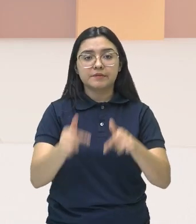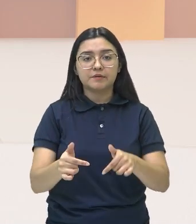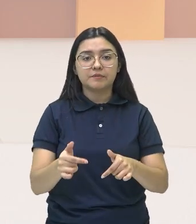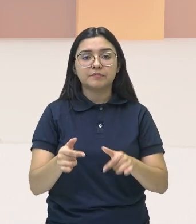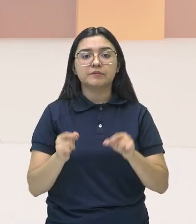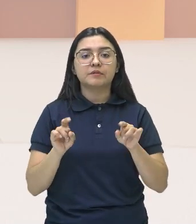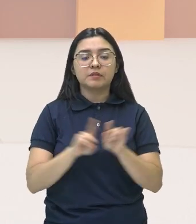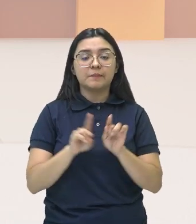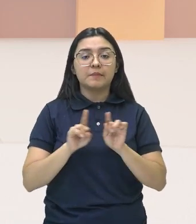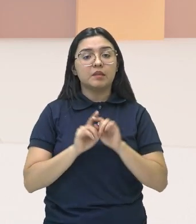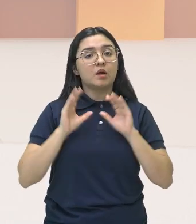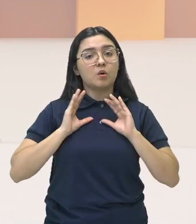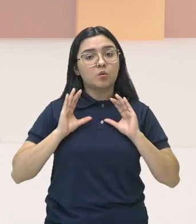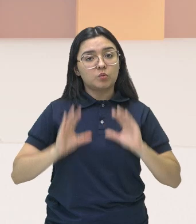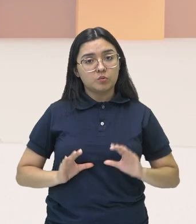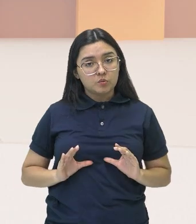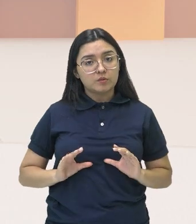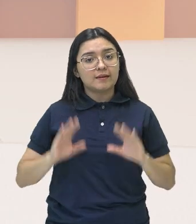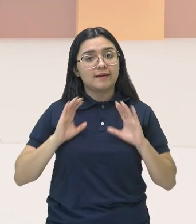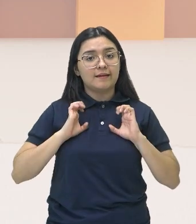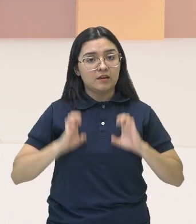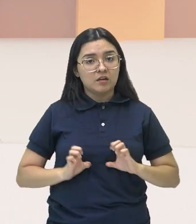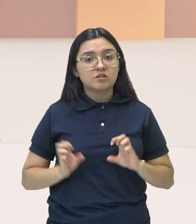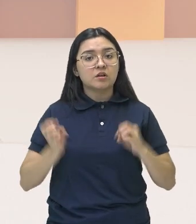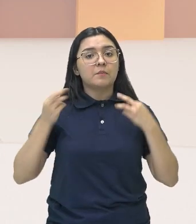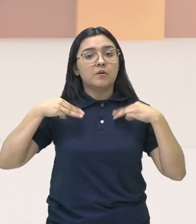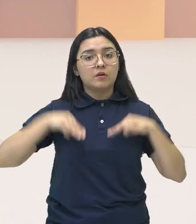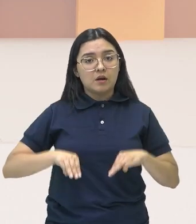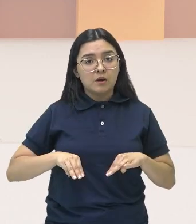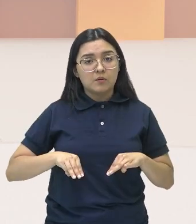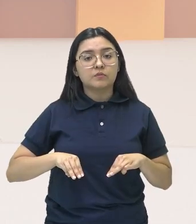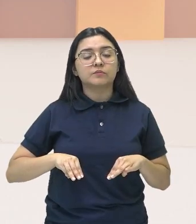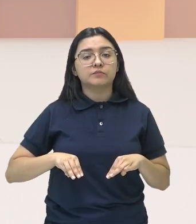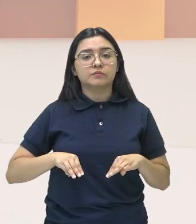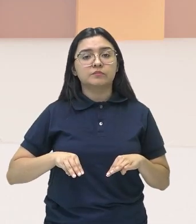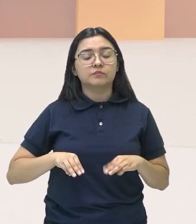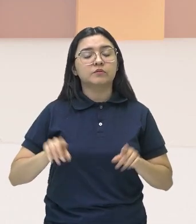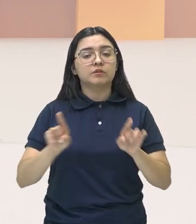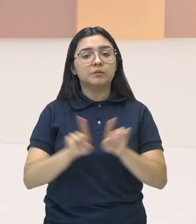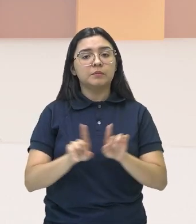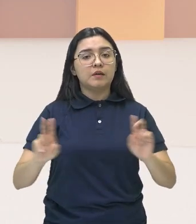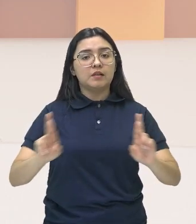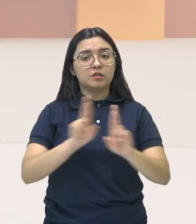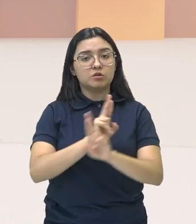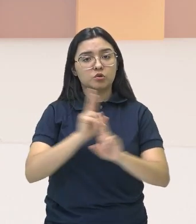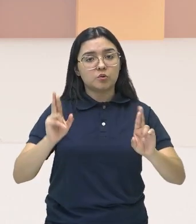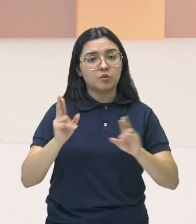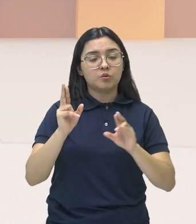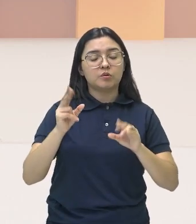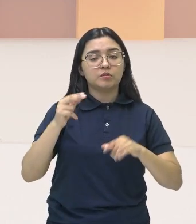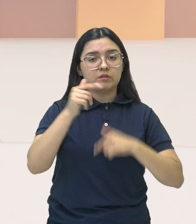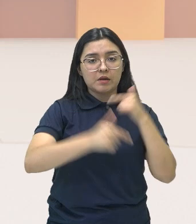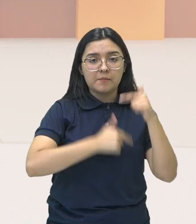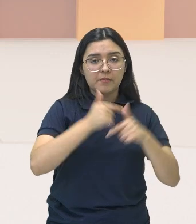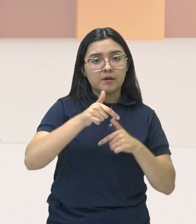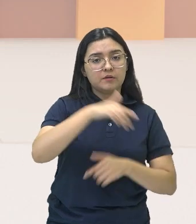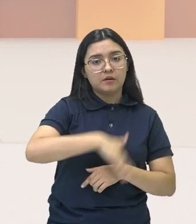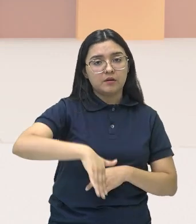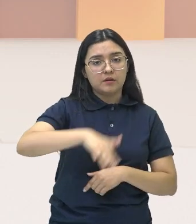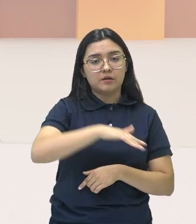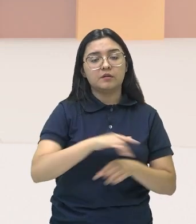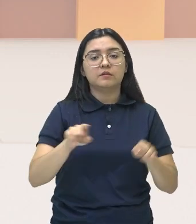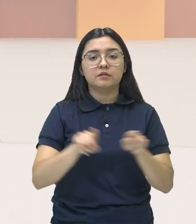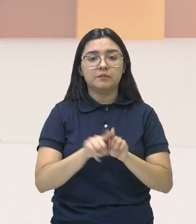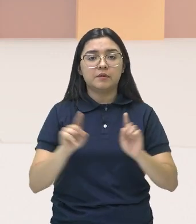na conduta, na ética, na moral, né, nas relações de trabalho, no mundo de trabalho, nas relações